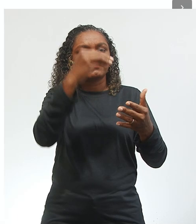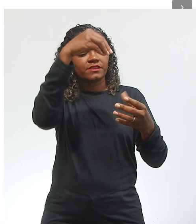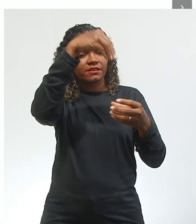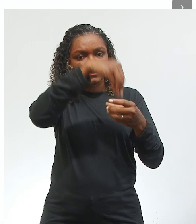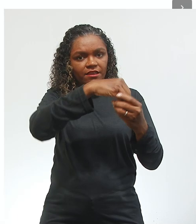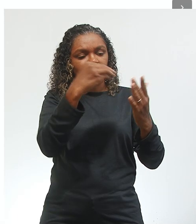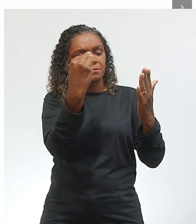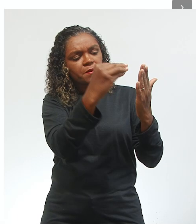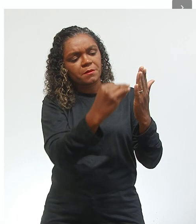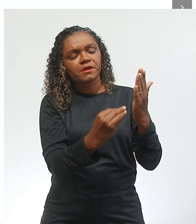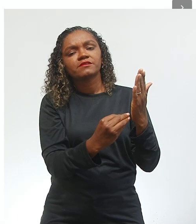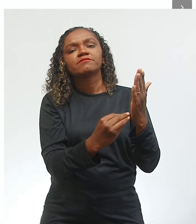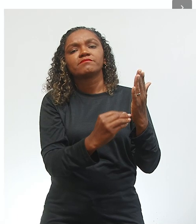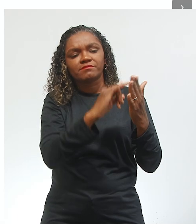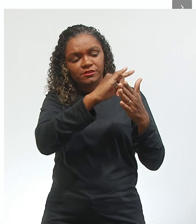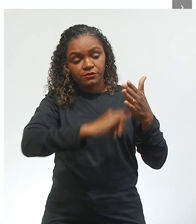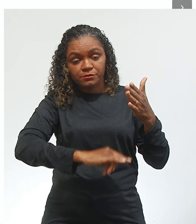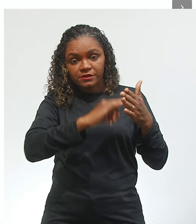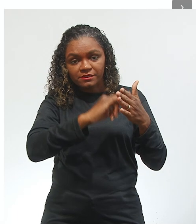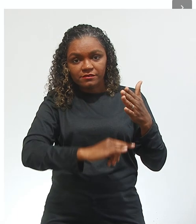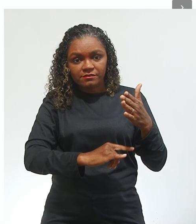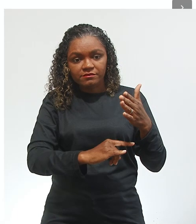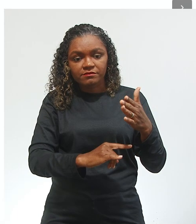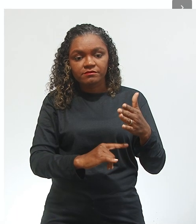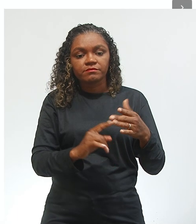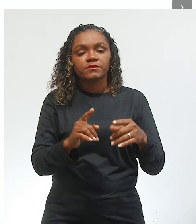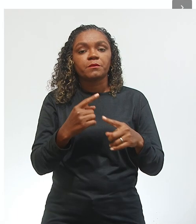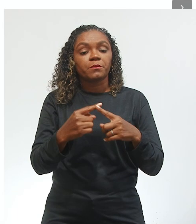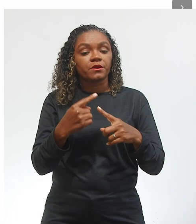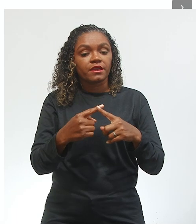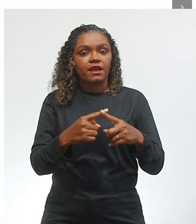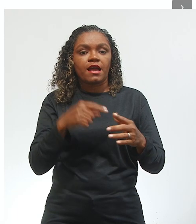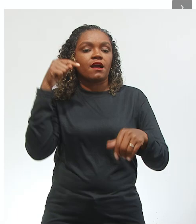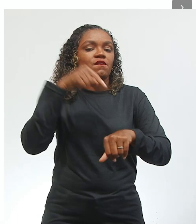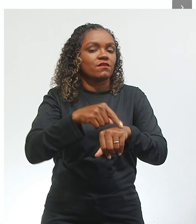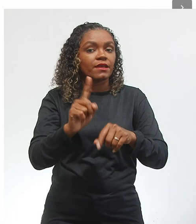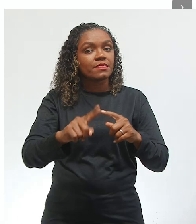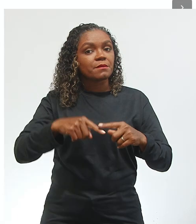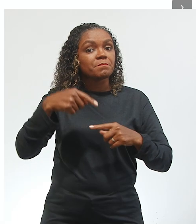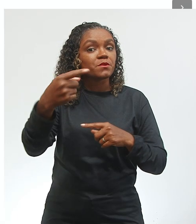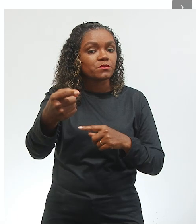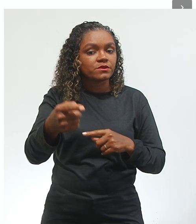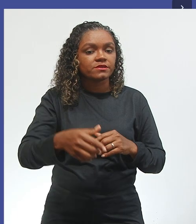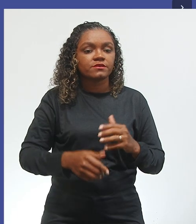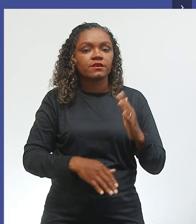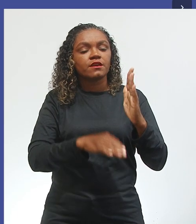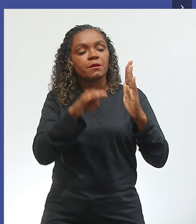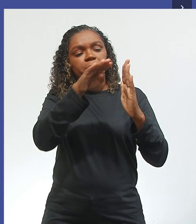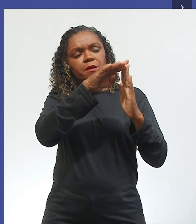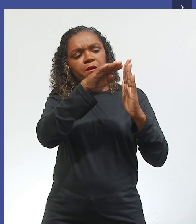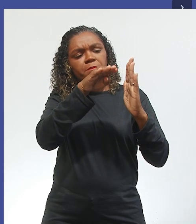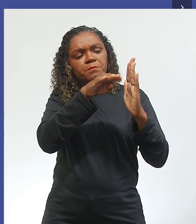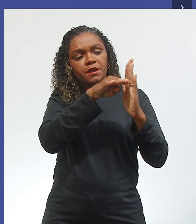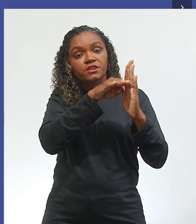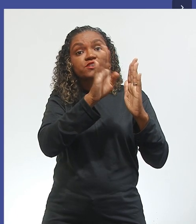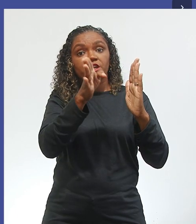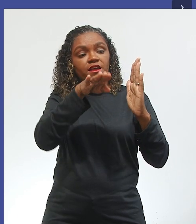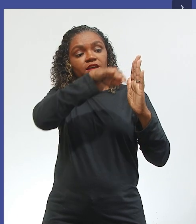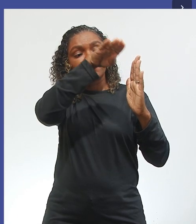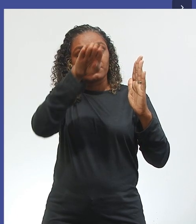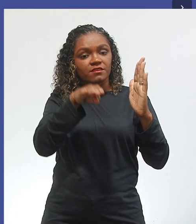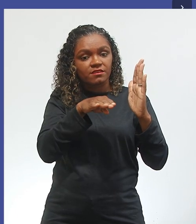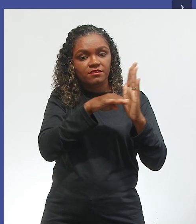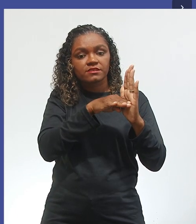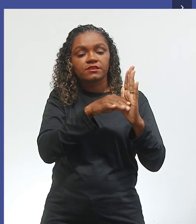vai estar ali. O sumário ele é escrito depois, então, como a gente já falou. Depois a gente